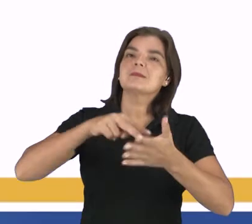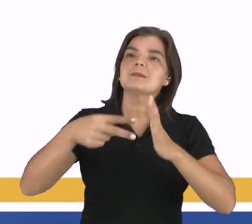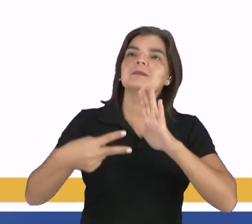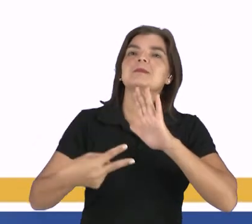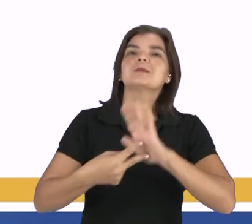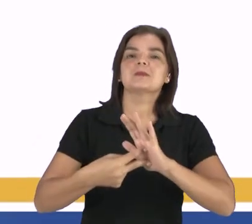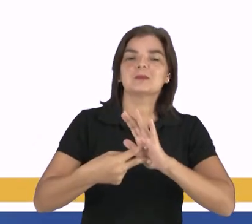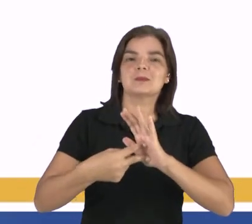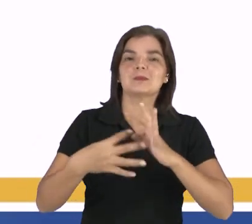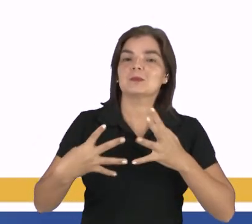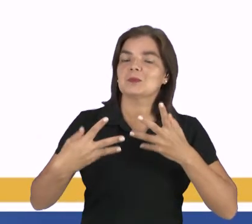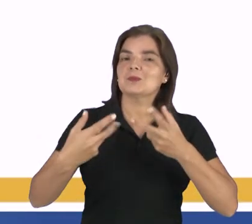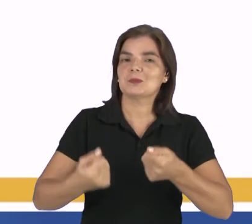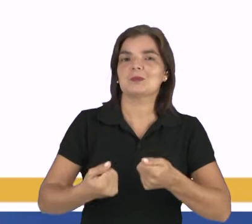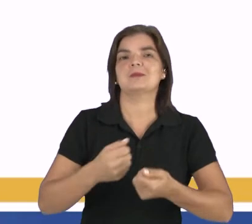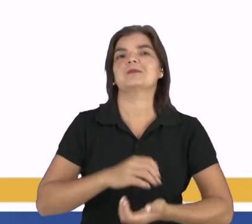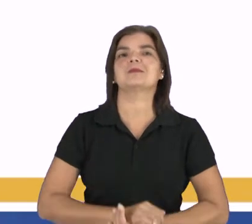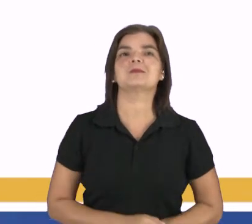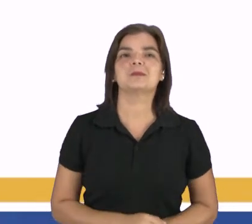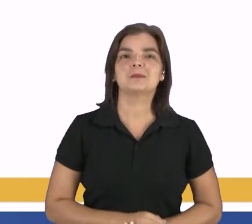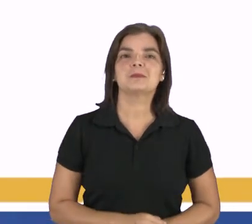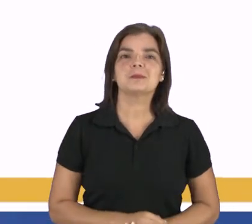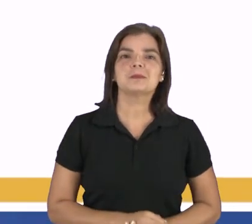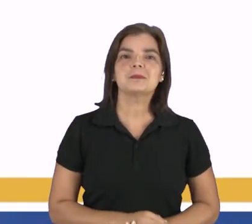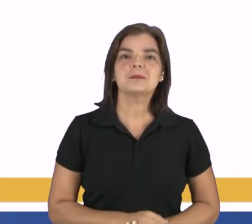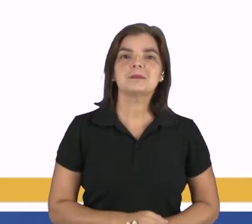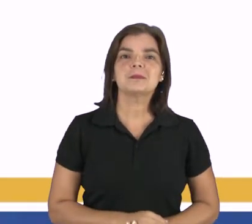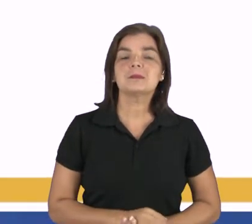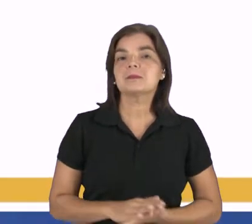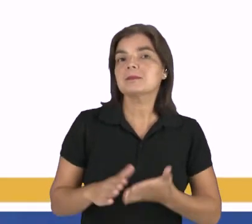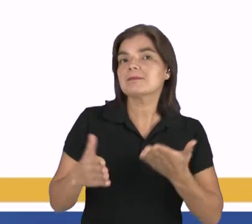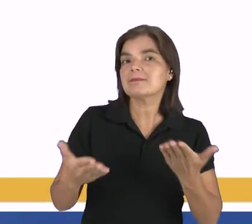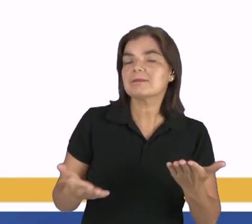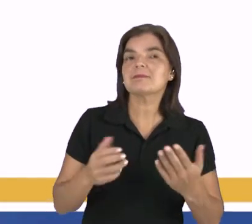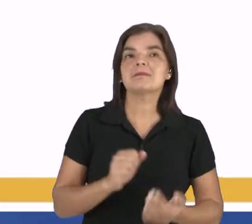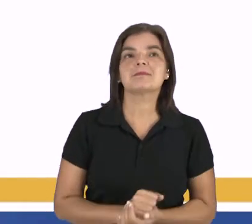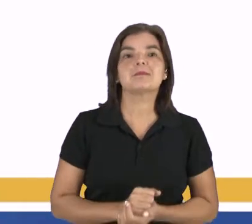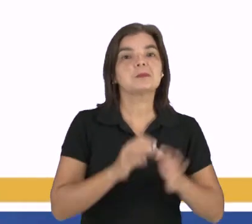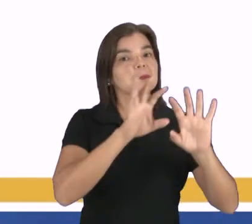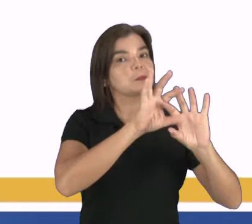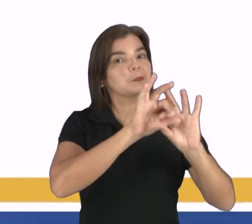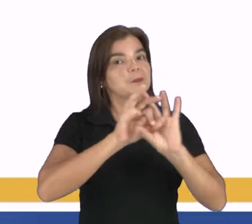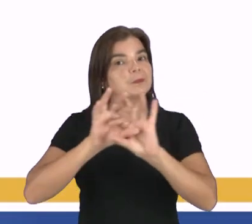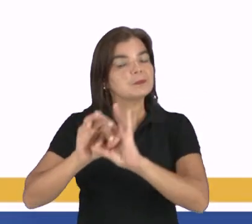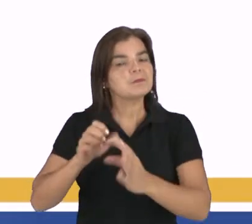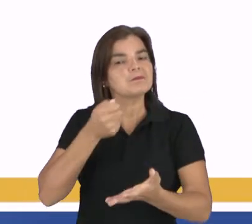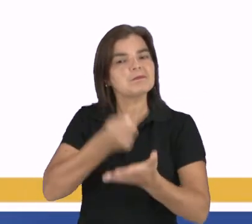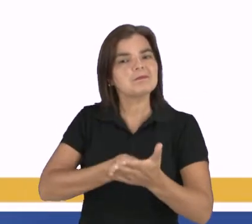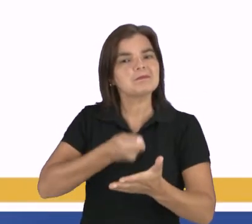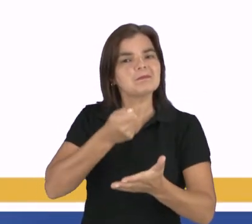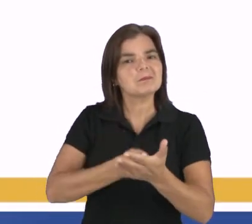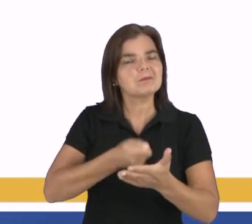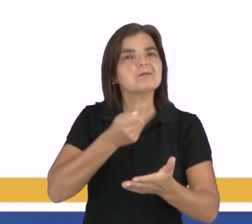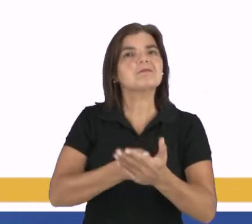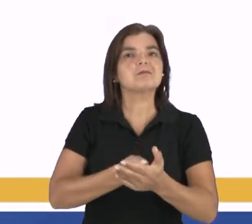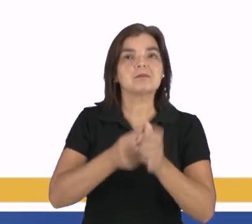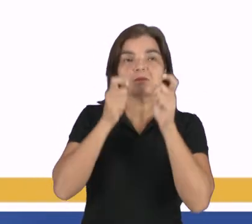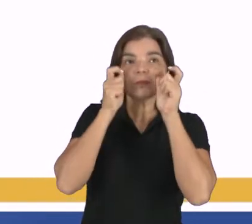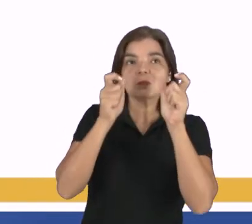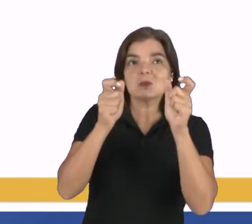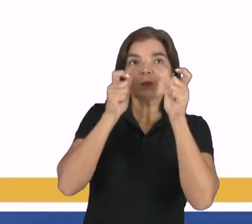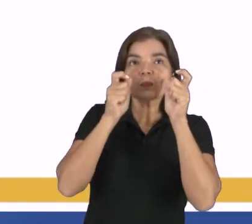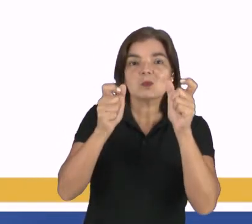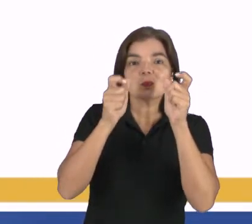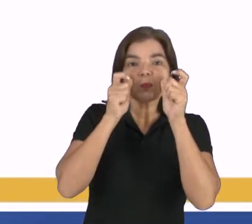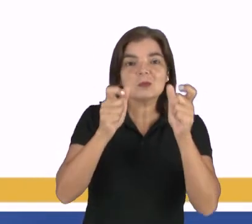sentido total do texto. Então, a coerência ela exige concatenação,